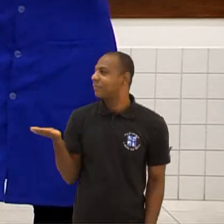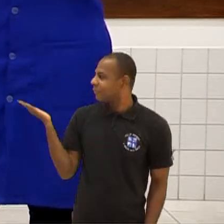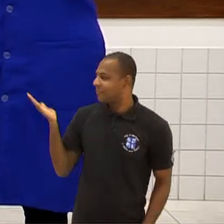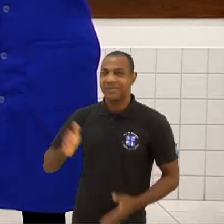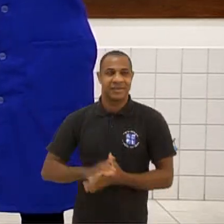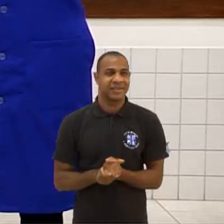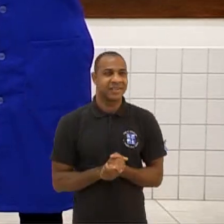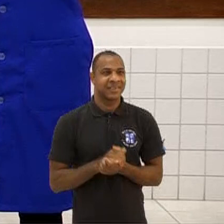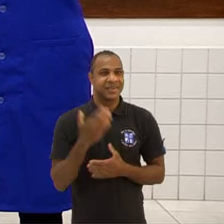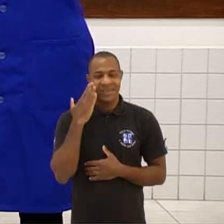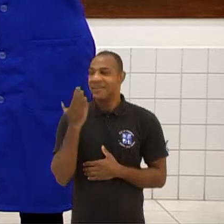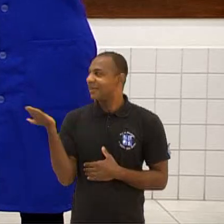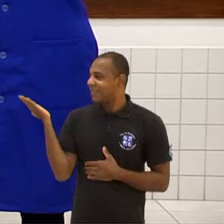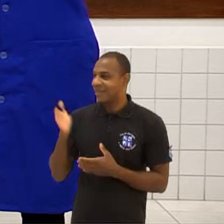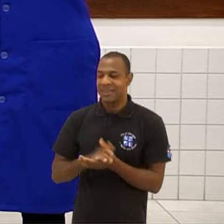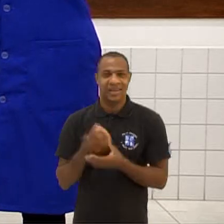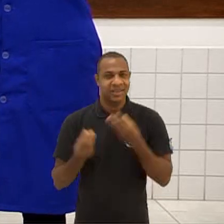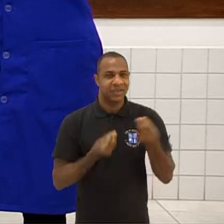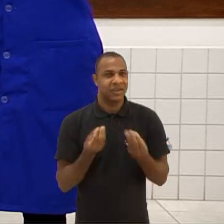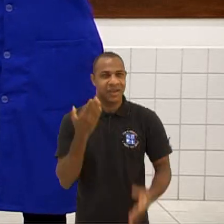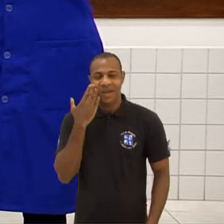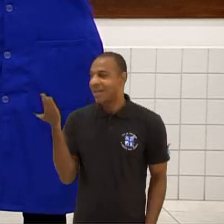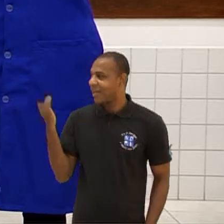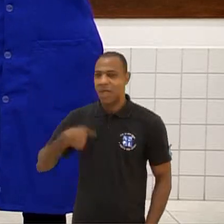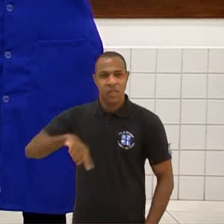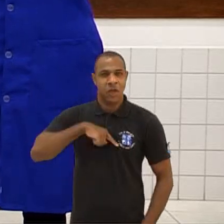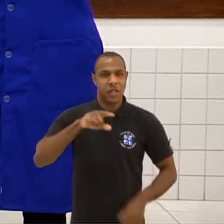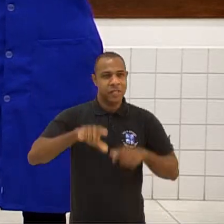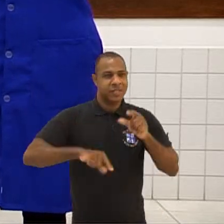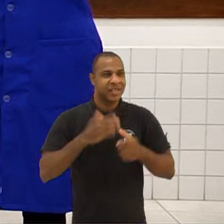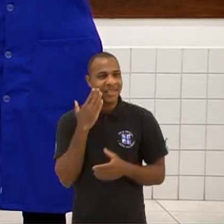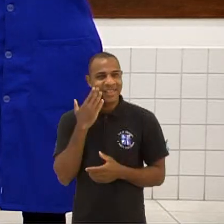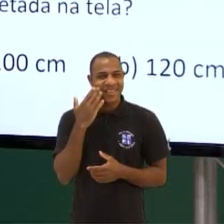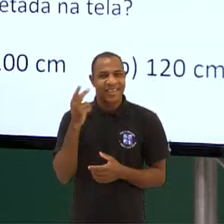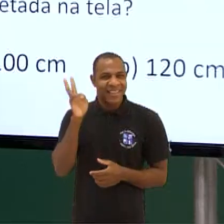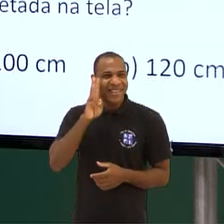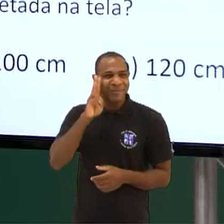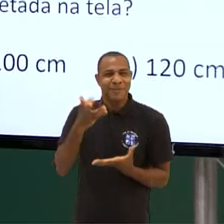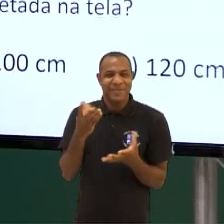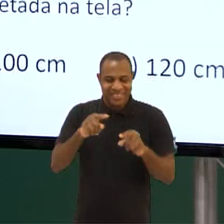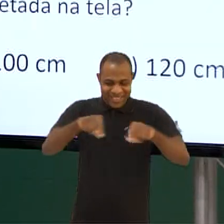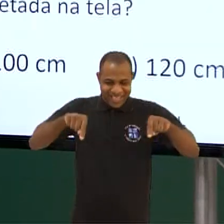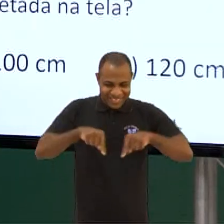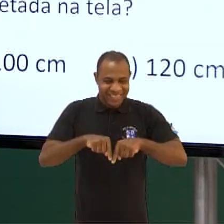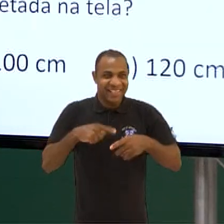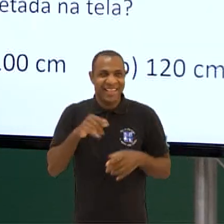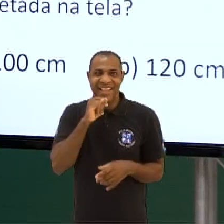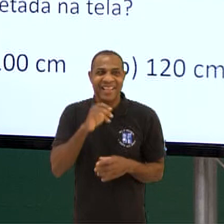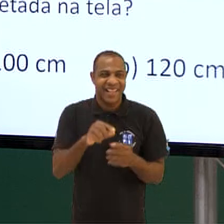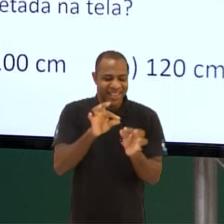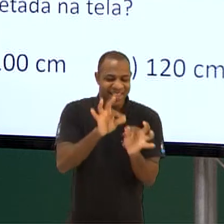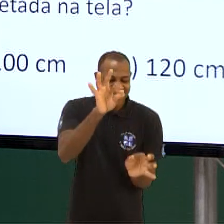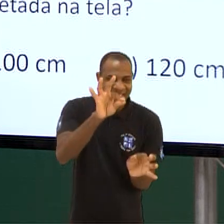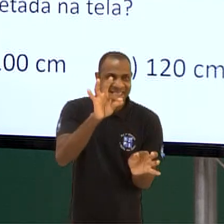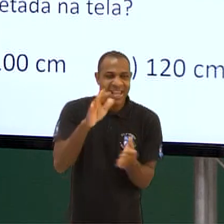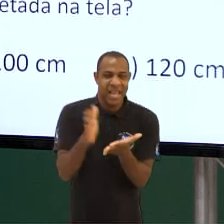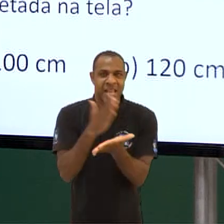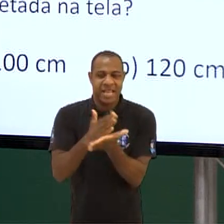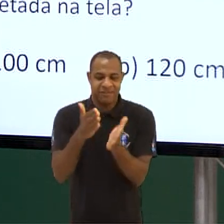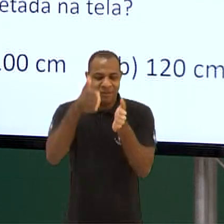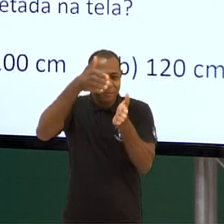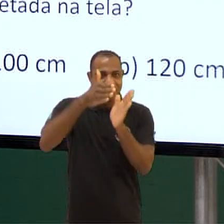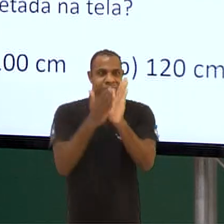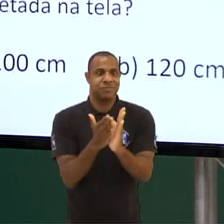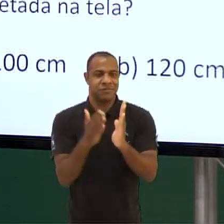esse exercício, na hora que nós escolhemos, né, ele me lembrou muito sala de aula. Na hora que você liga o projetor, o aluno vai lá e tenta fazer